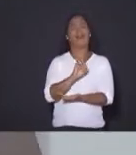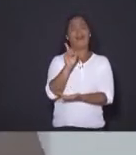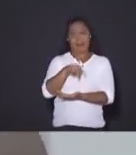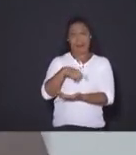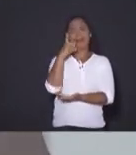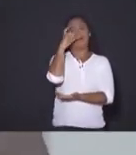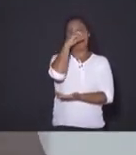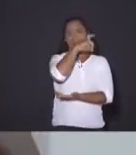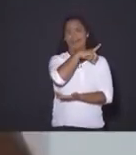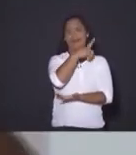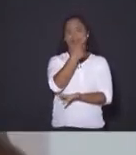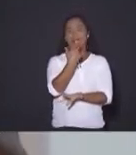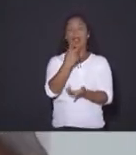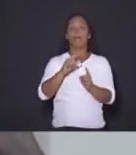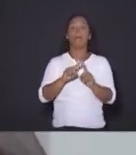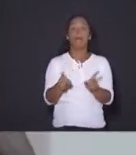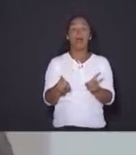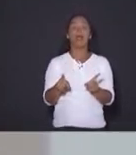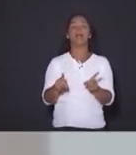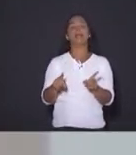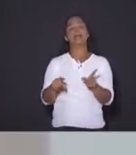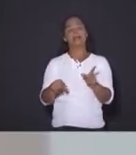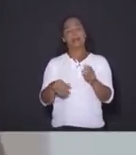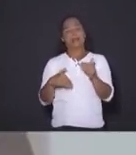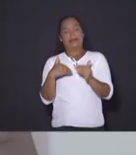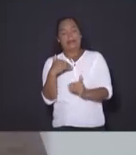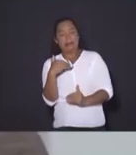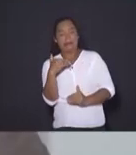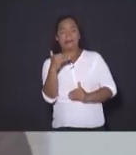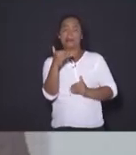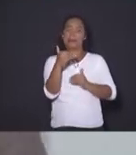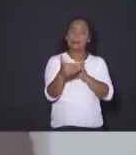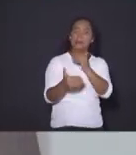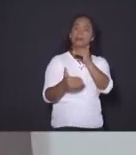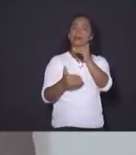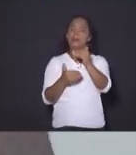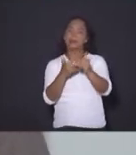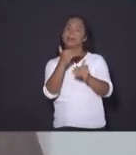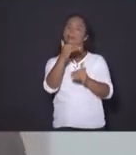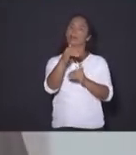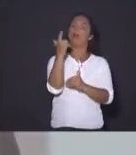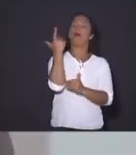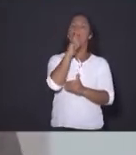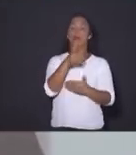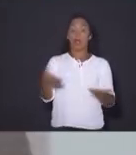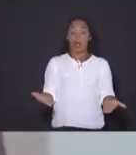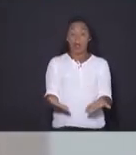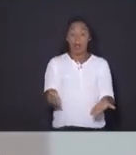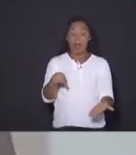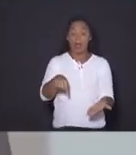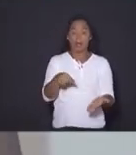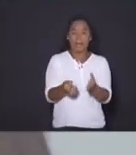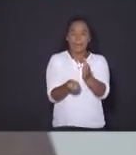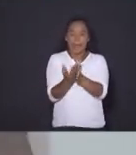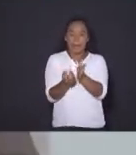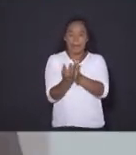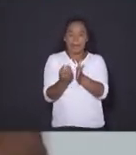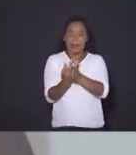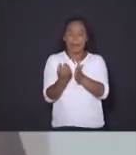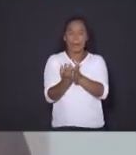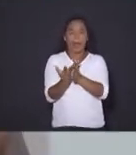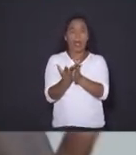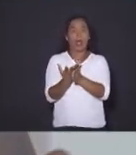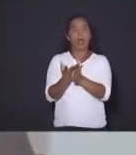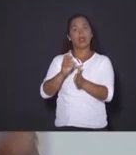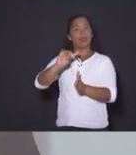problema mas são pequenas ações como essas que poderiam estar sendo produzidas aqui e depois travadas pra